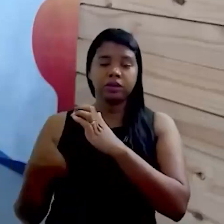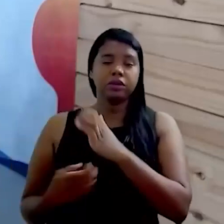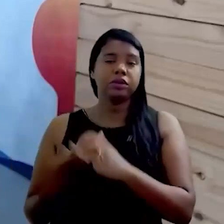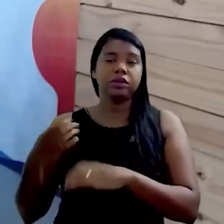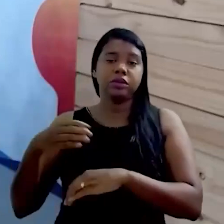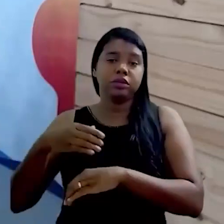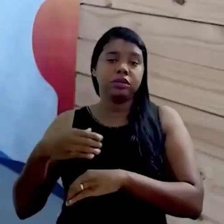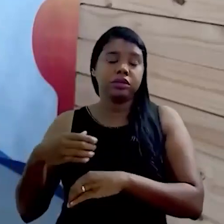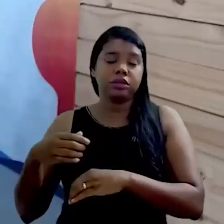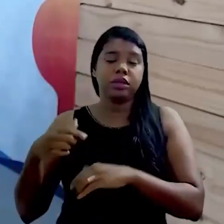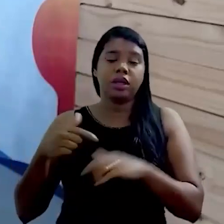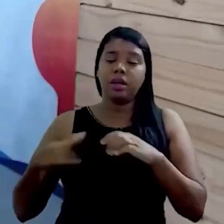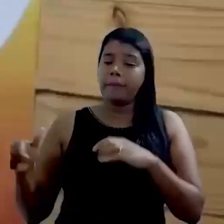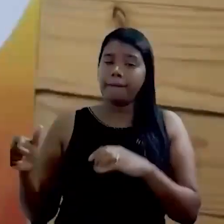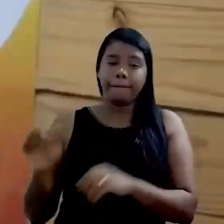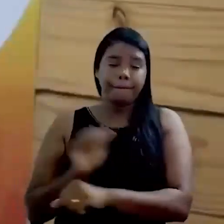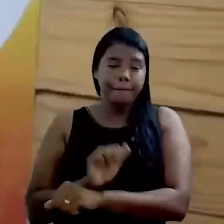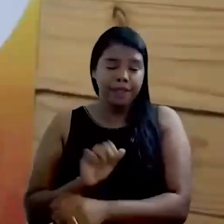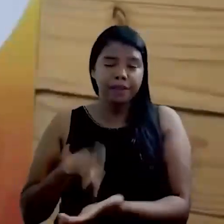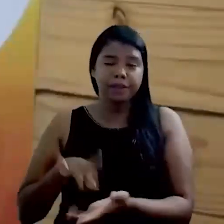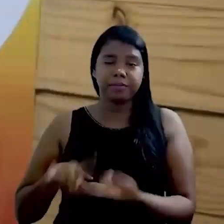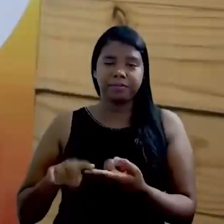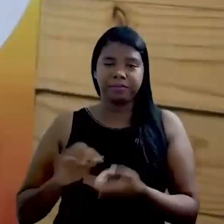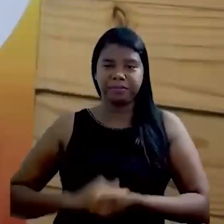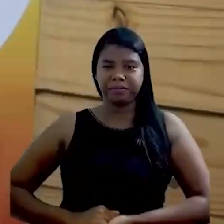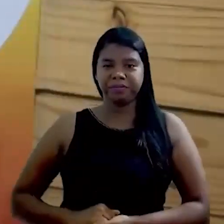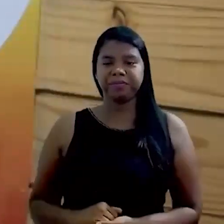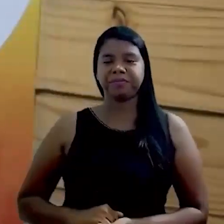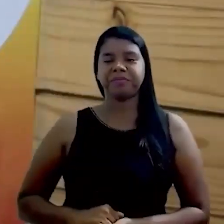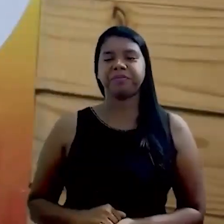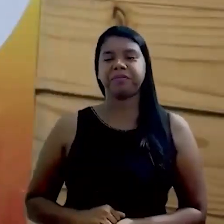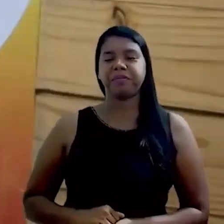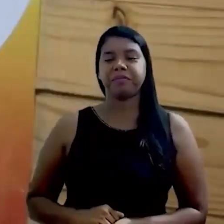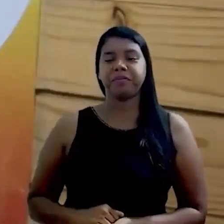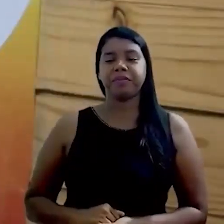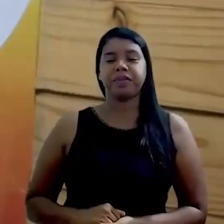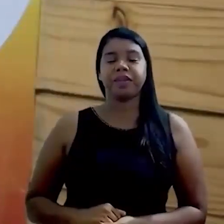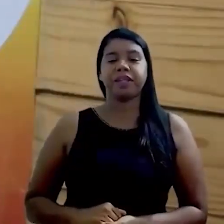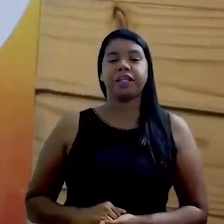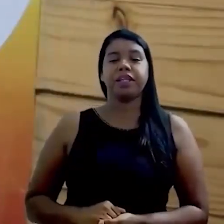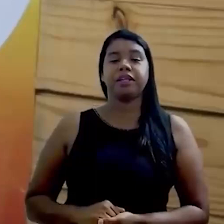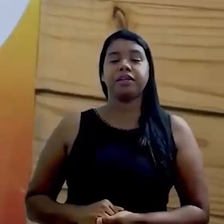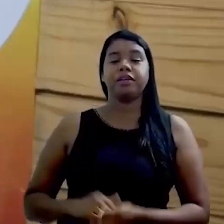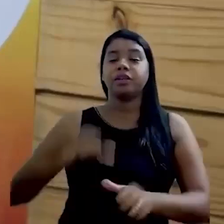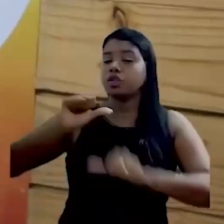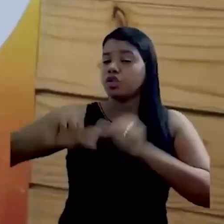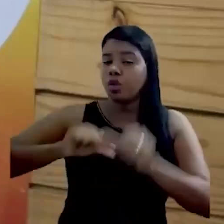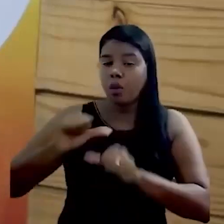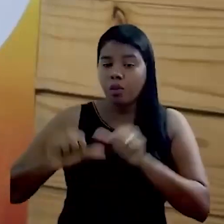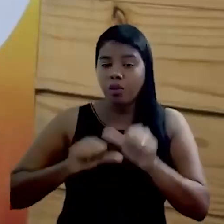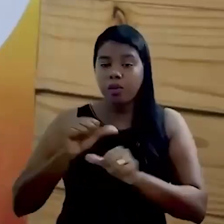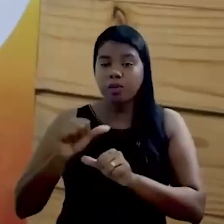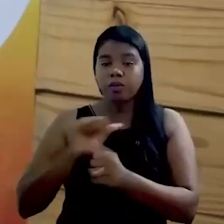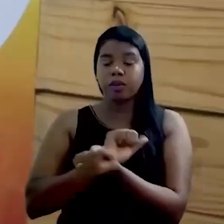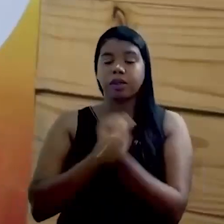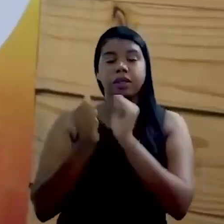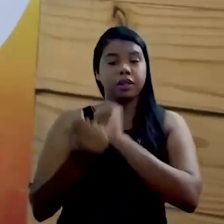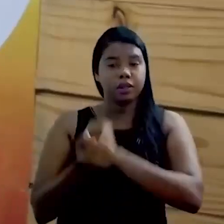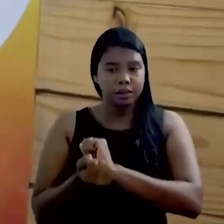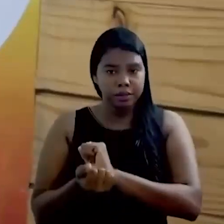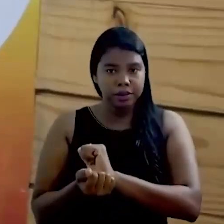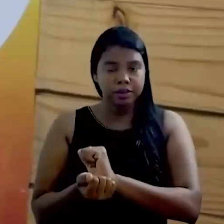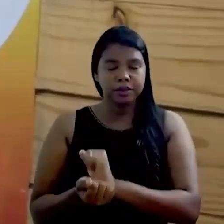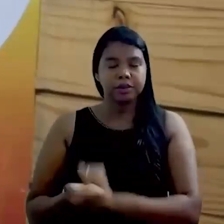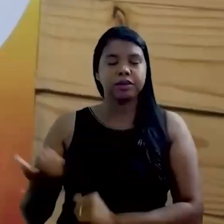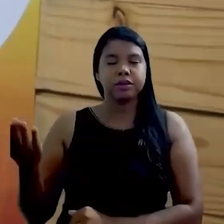boicotada. Exatamente, então as empresas elas estão, inclusive, refazendo como elas pensam o